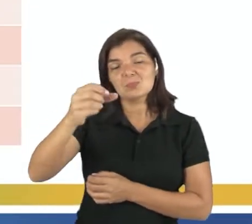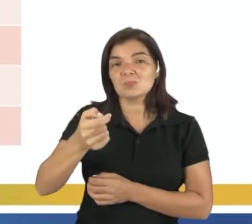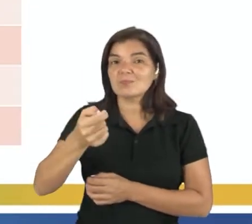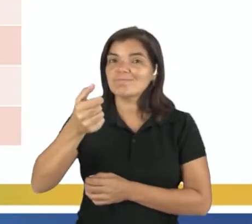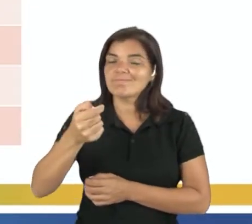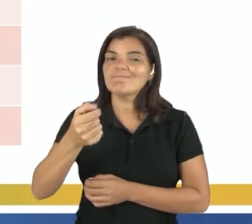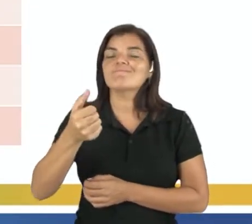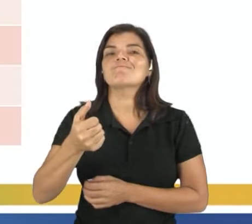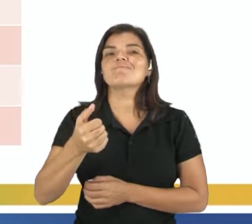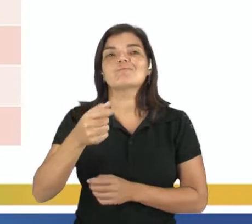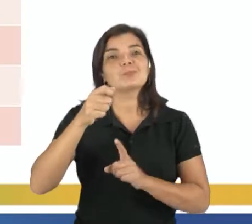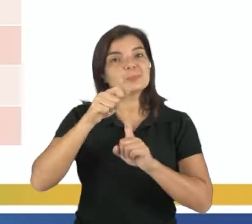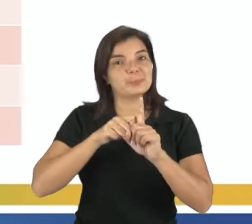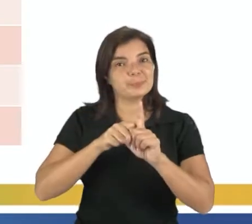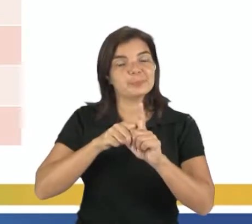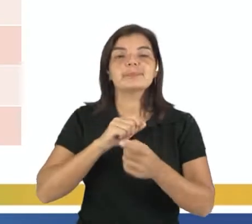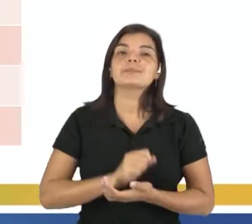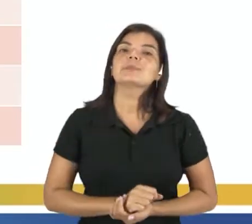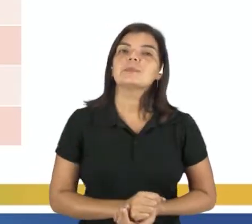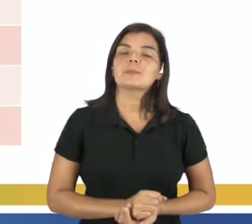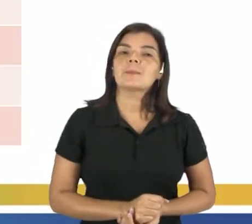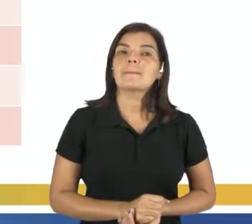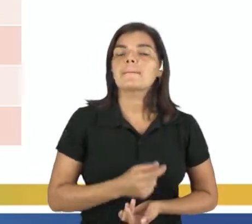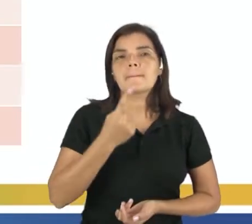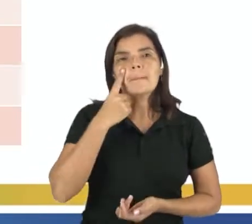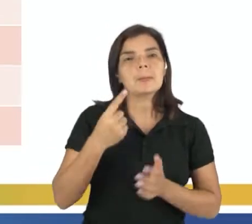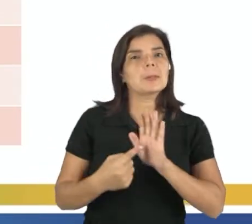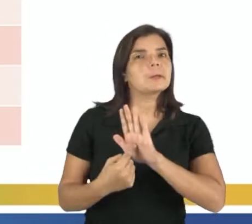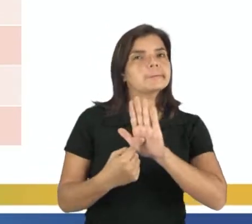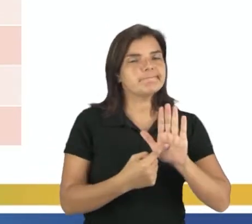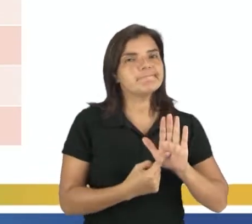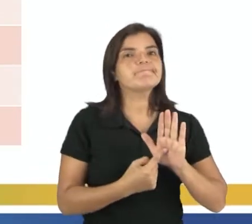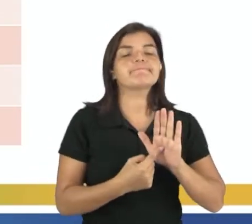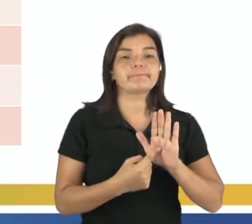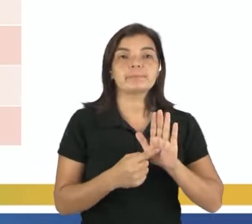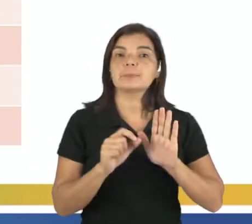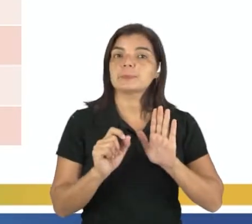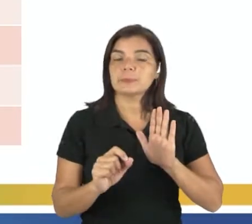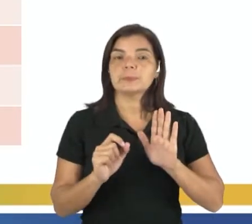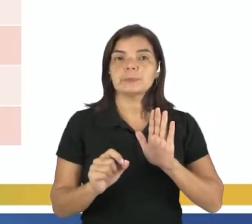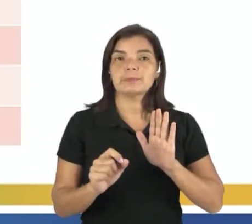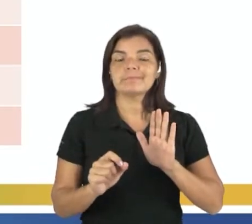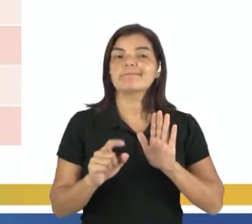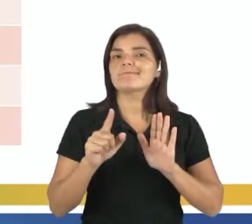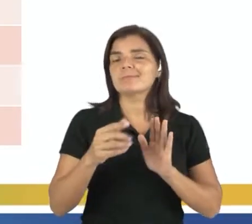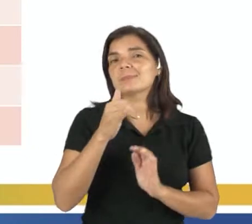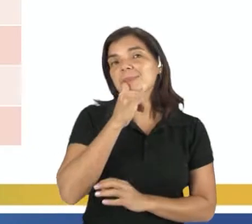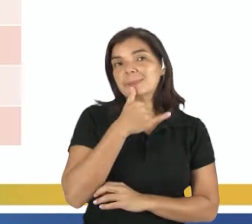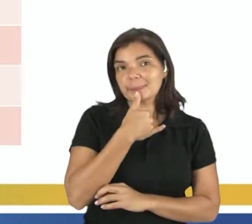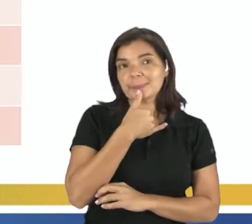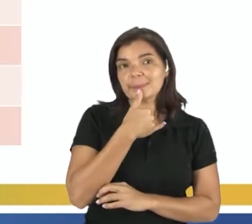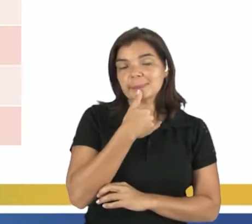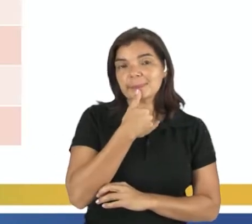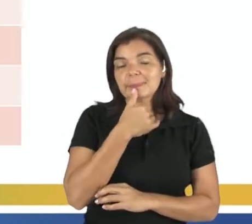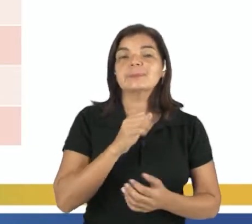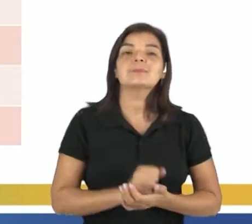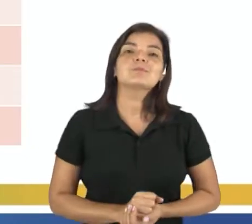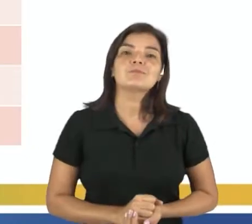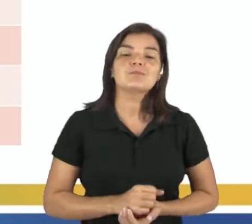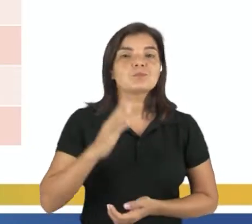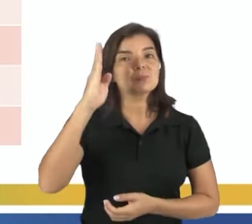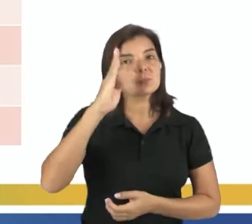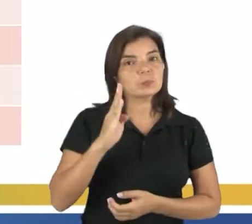306,09 por mês. Então, aí ele vai mostrar essa situação que é bastante triste para o quadro